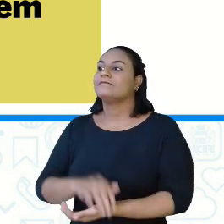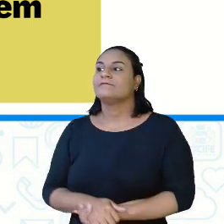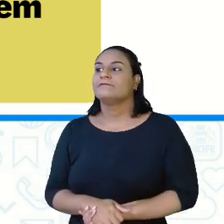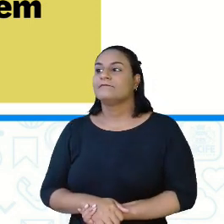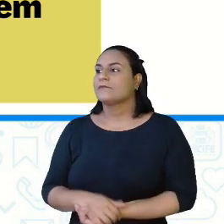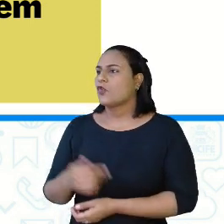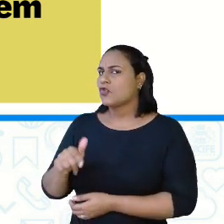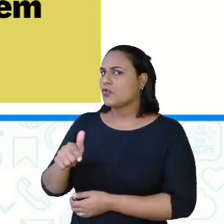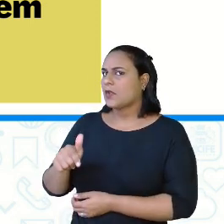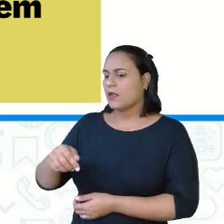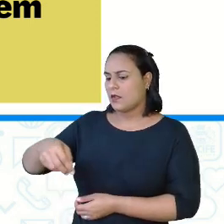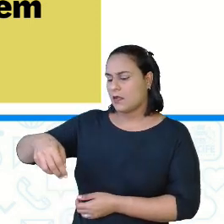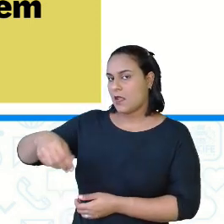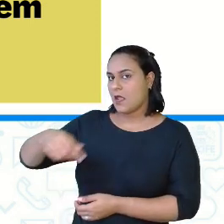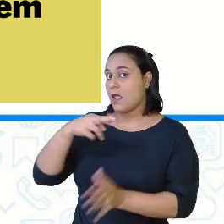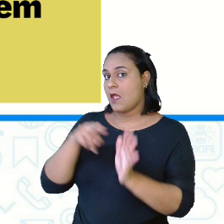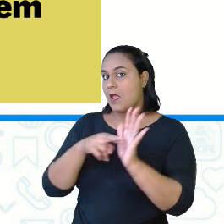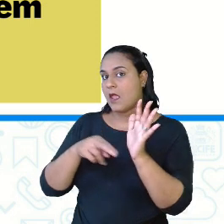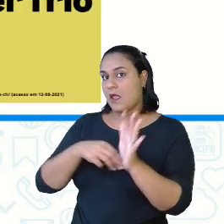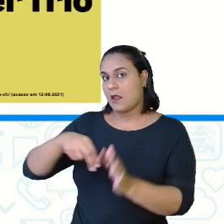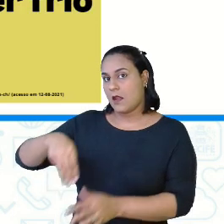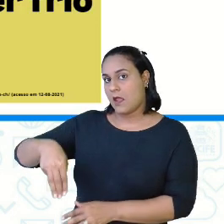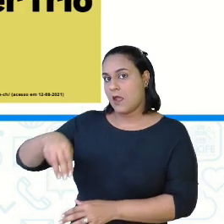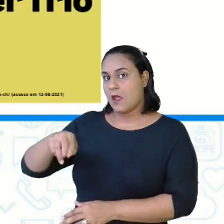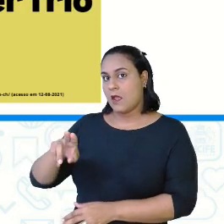tem nenhuma regra, então é com CH.